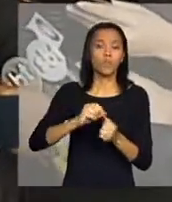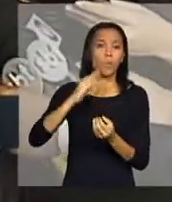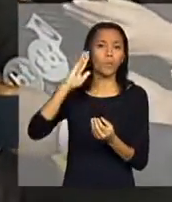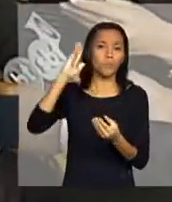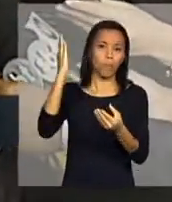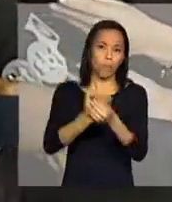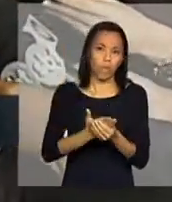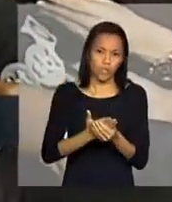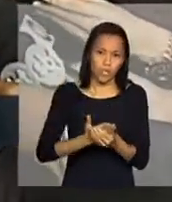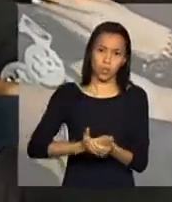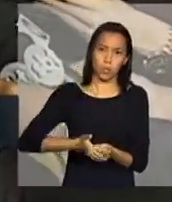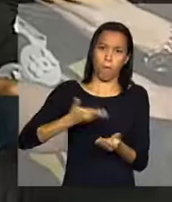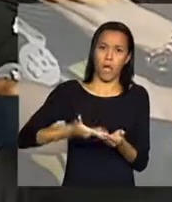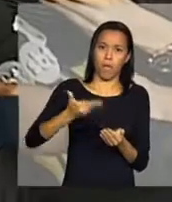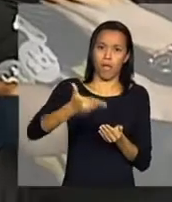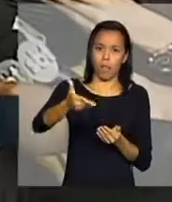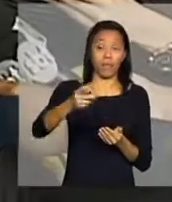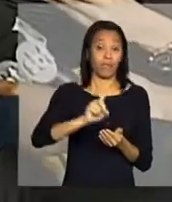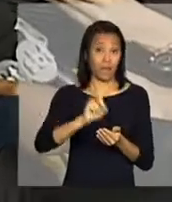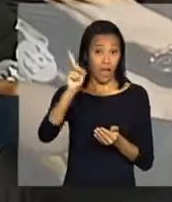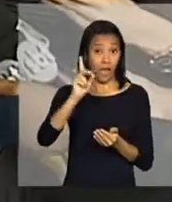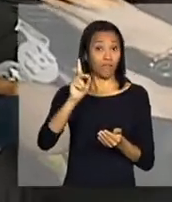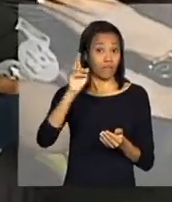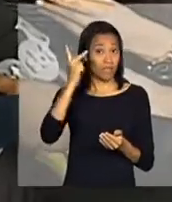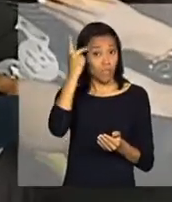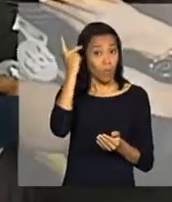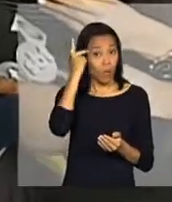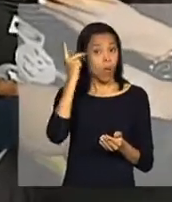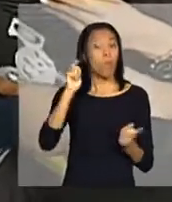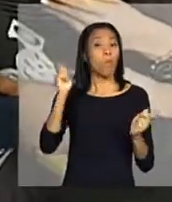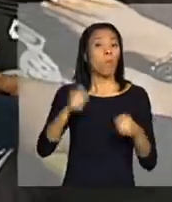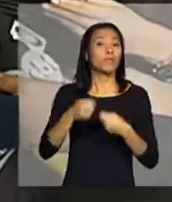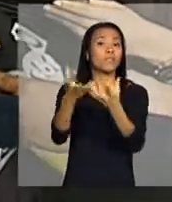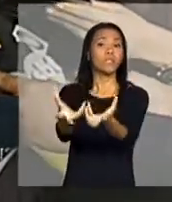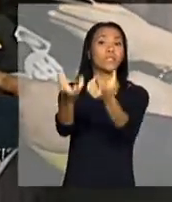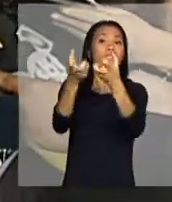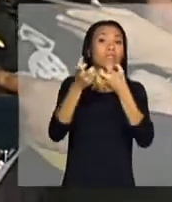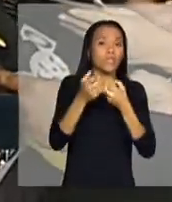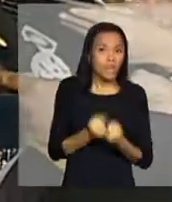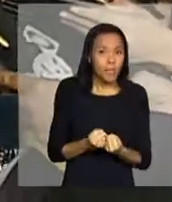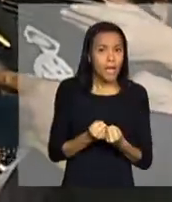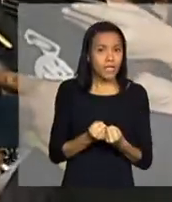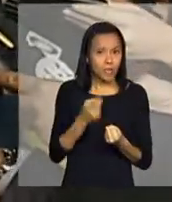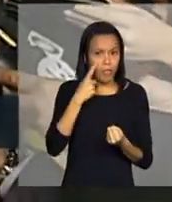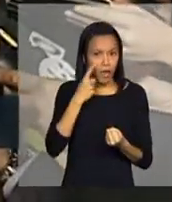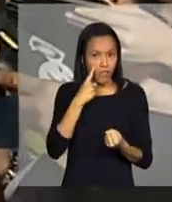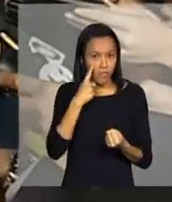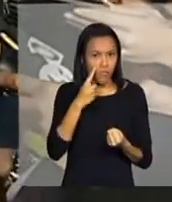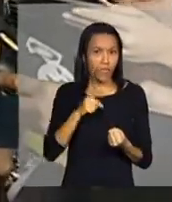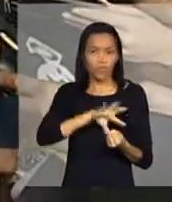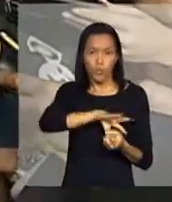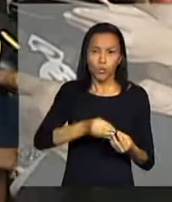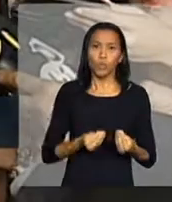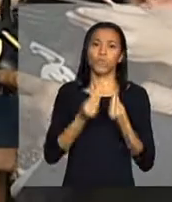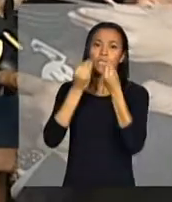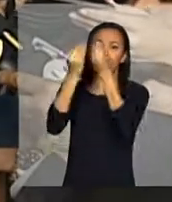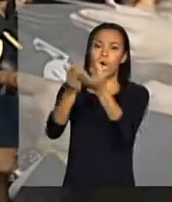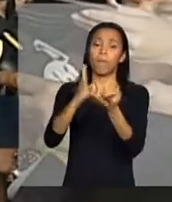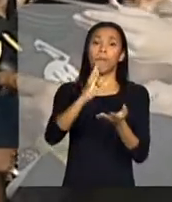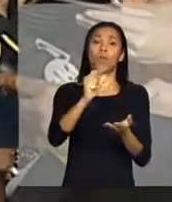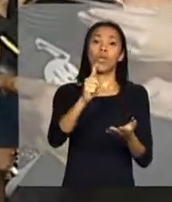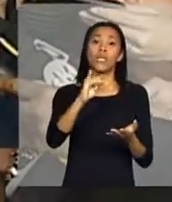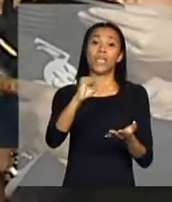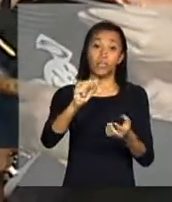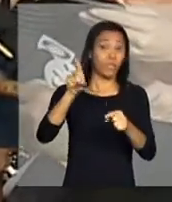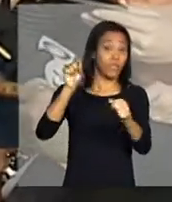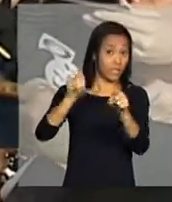corre em São Paulo, pudessem ser encaminhadas para subsidiar o judiciário boliviano, como também pedi que provas